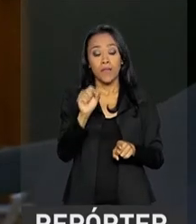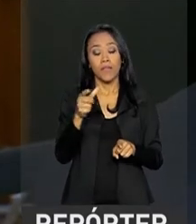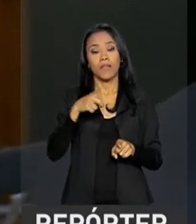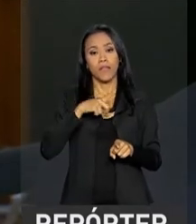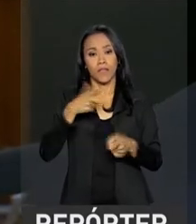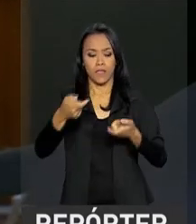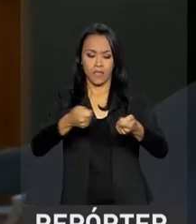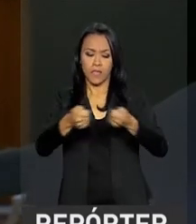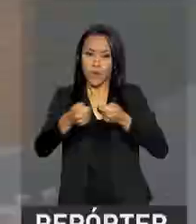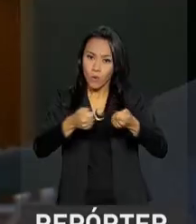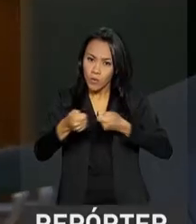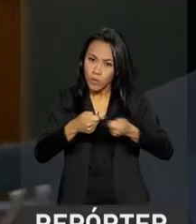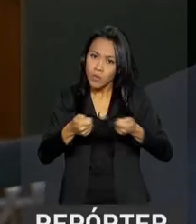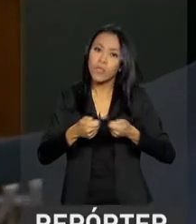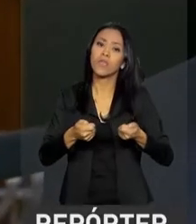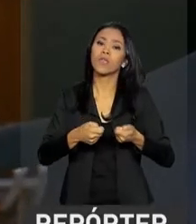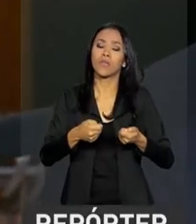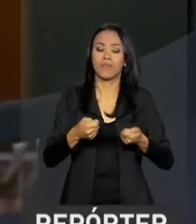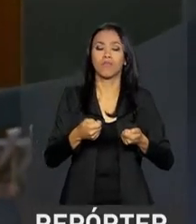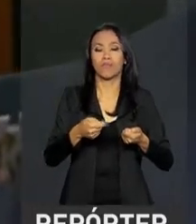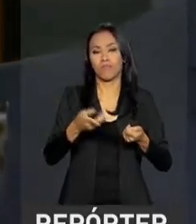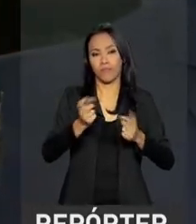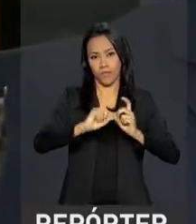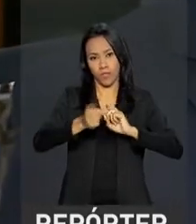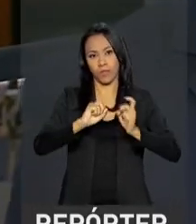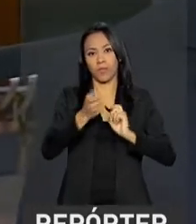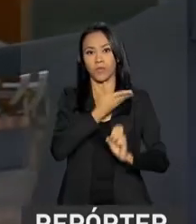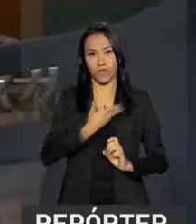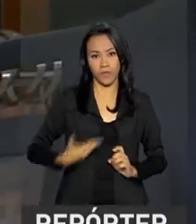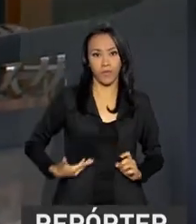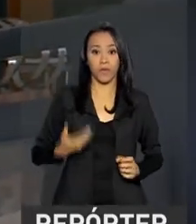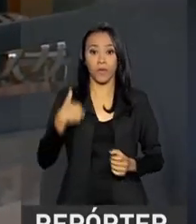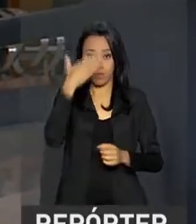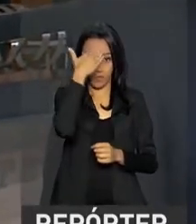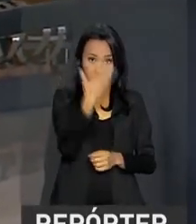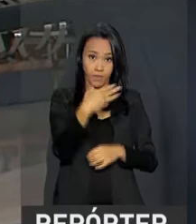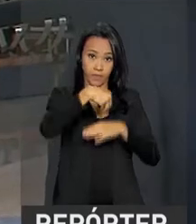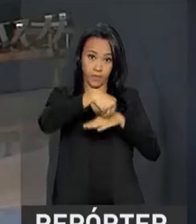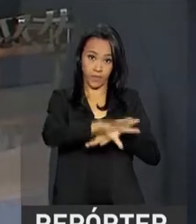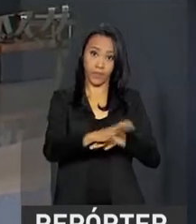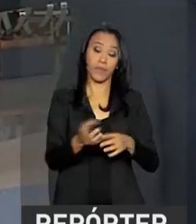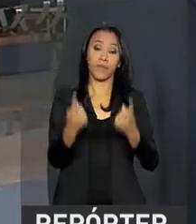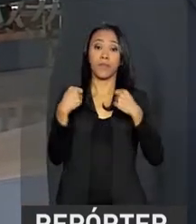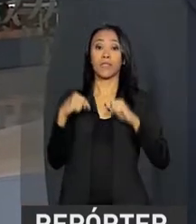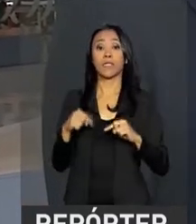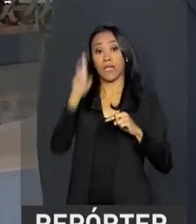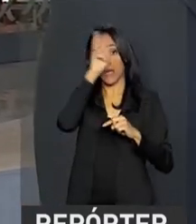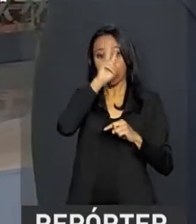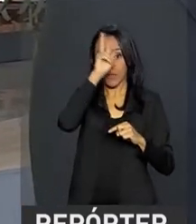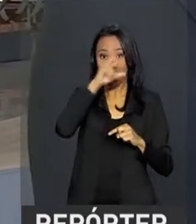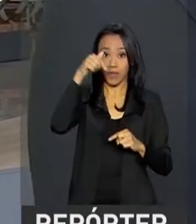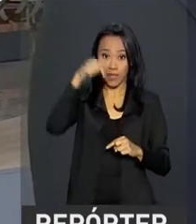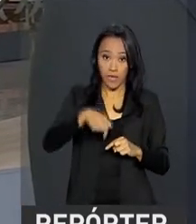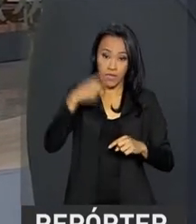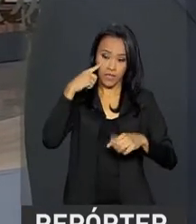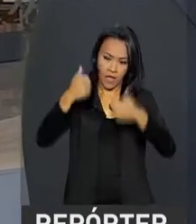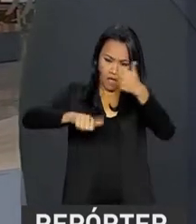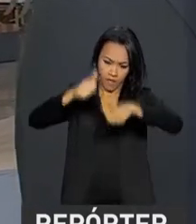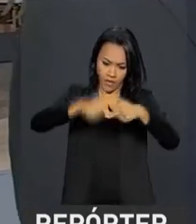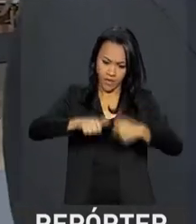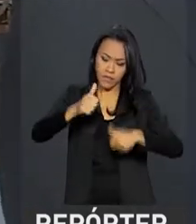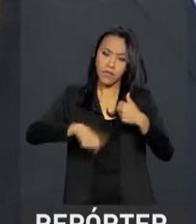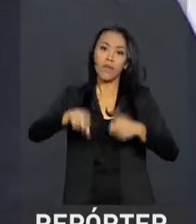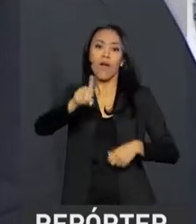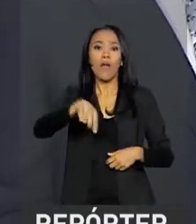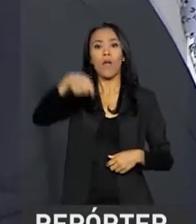para os cofres públicos muito obrigado ministro pelas informações vão lembrando que essa revisão e perícia obrigatória